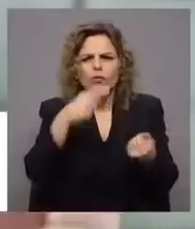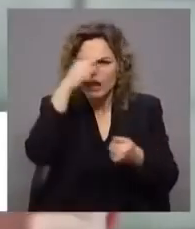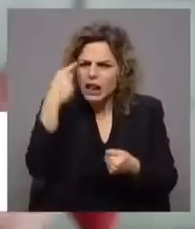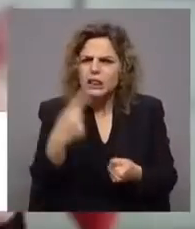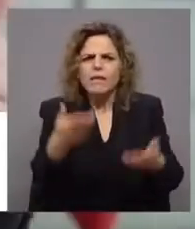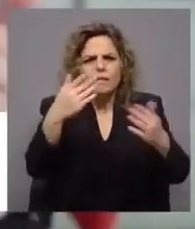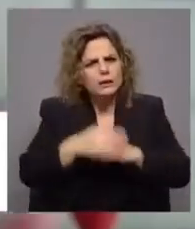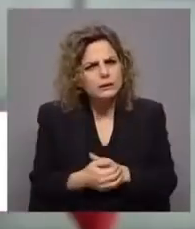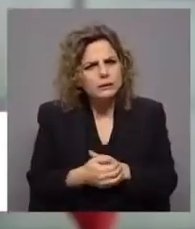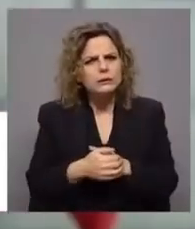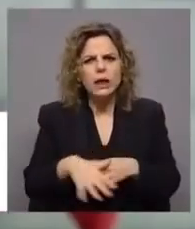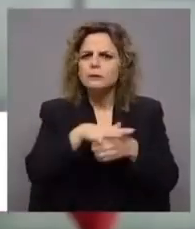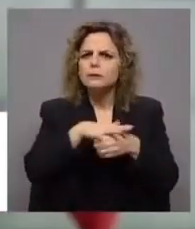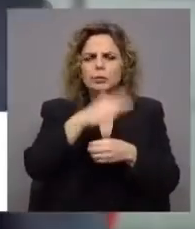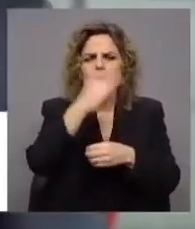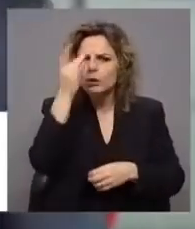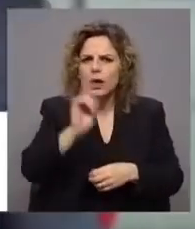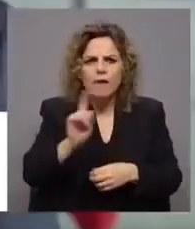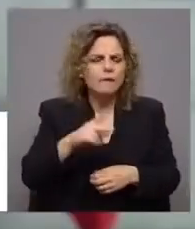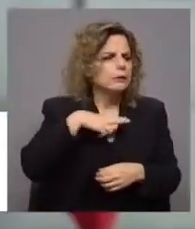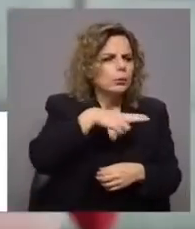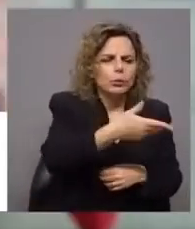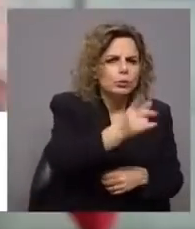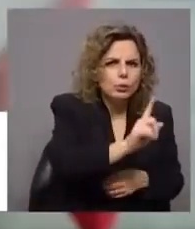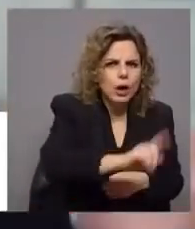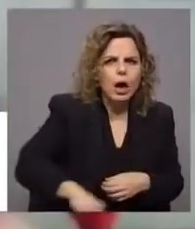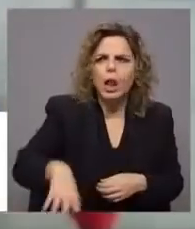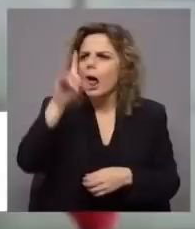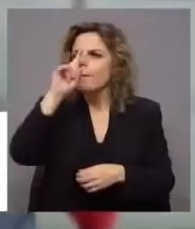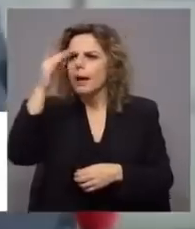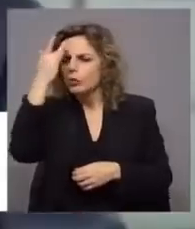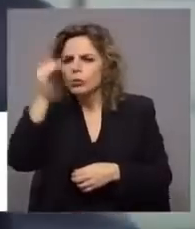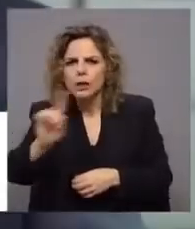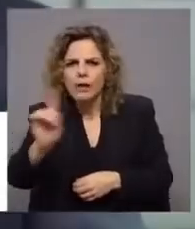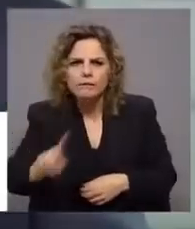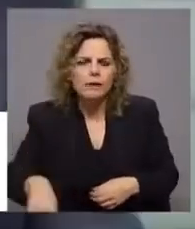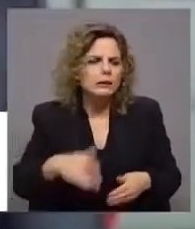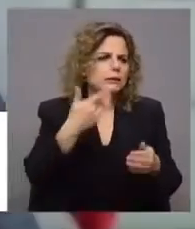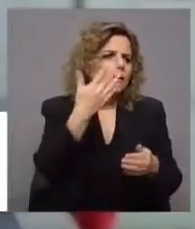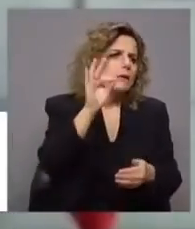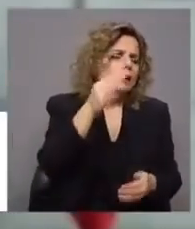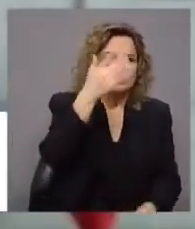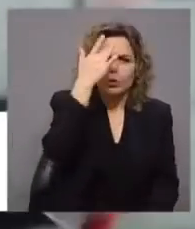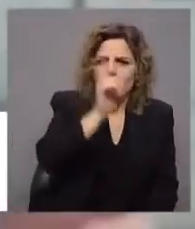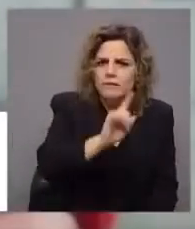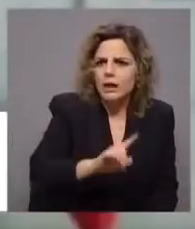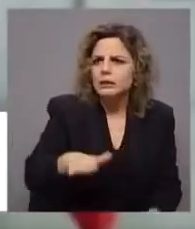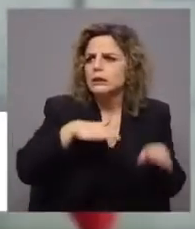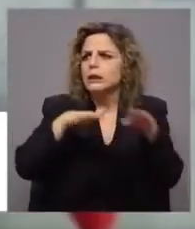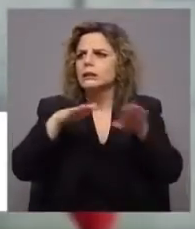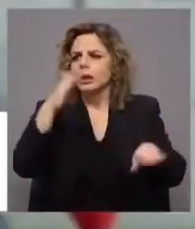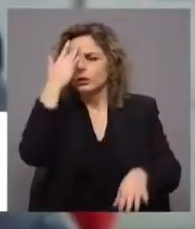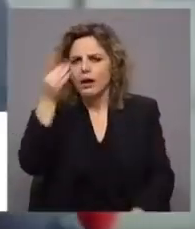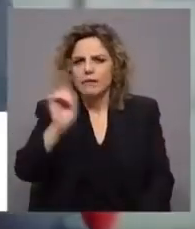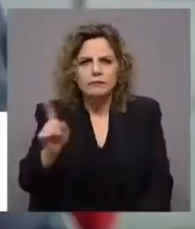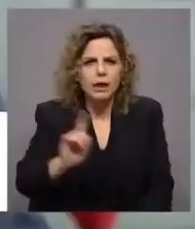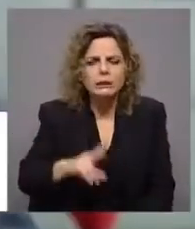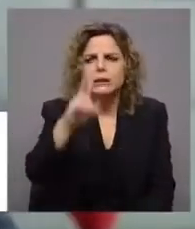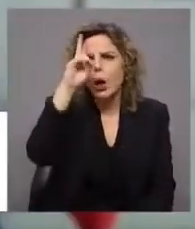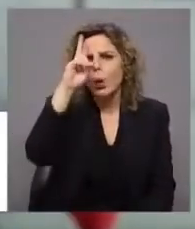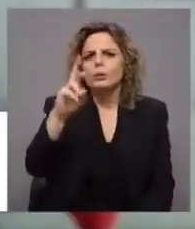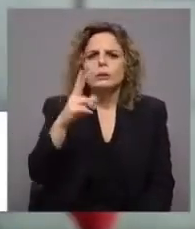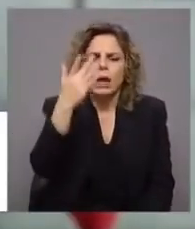Está difícil, a situação não está fácil em Portugal, não está fácil na Alemanha, não está fácil na França, não está fácil na Itália, não está fácil na